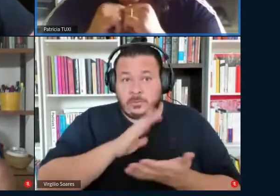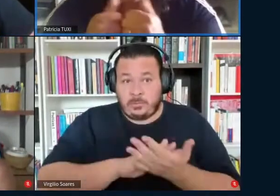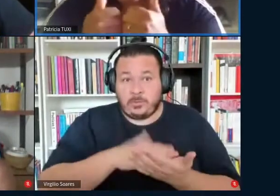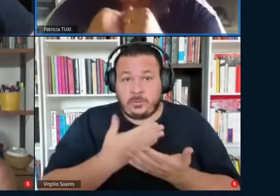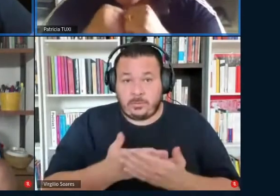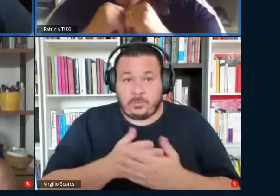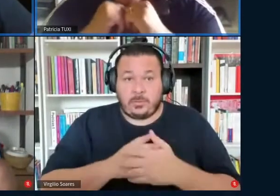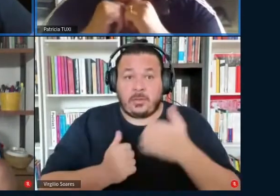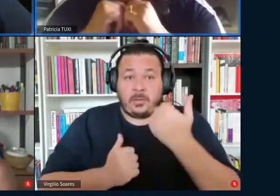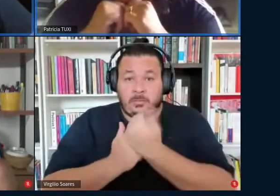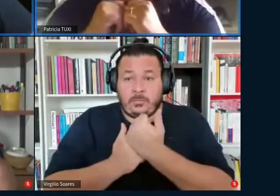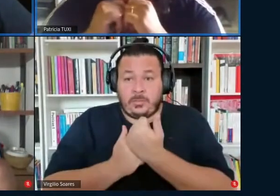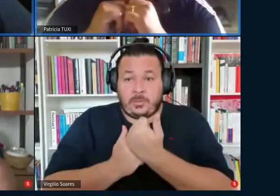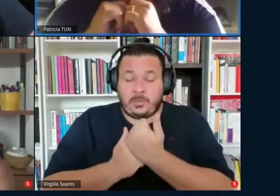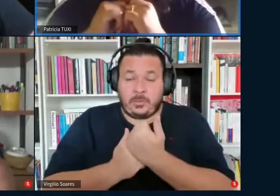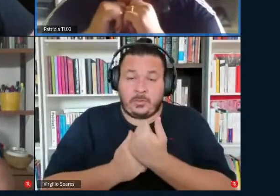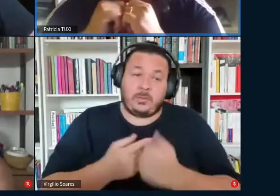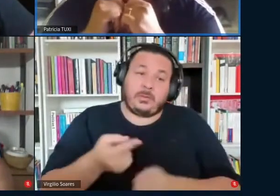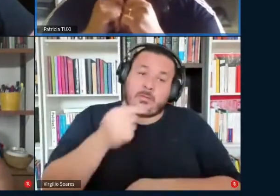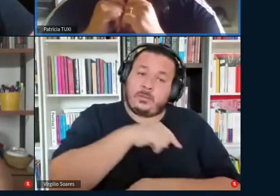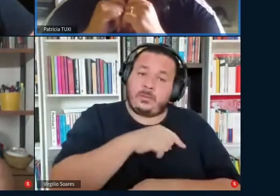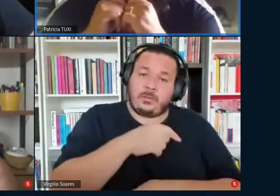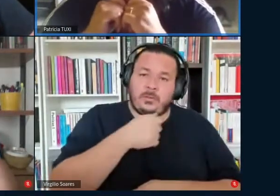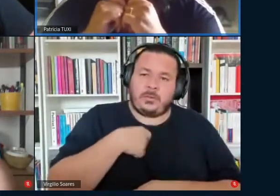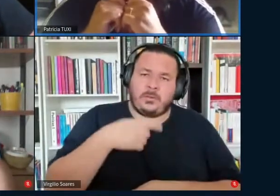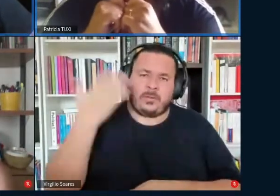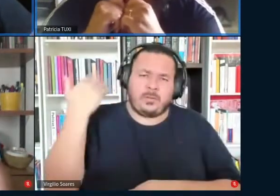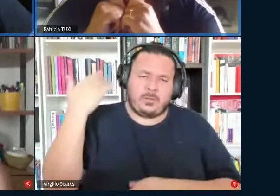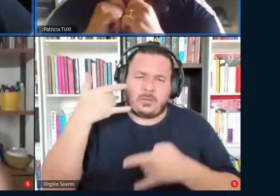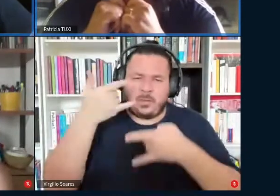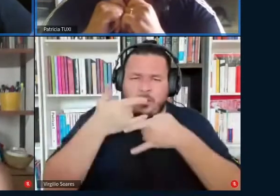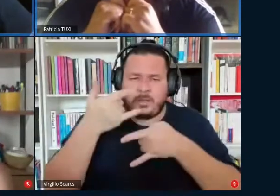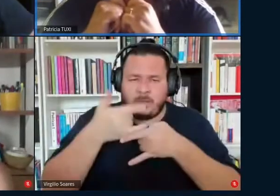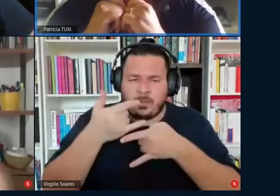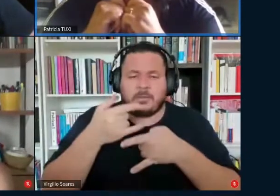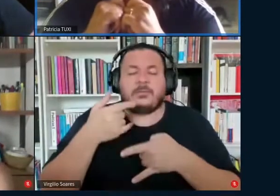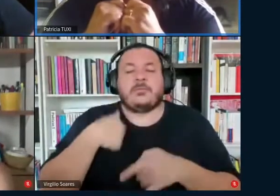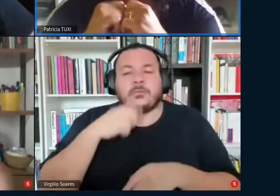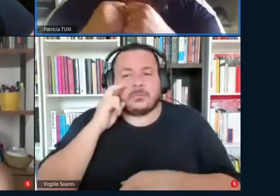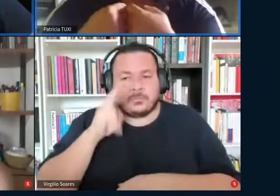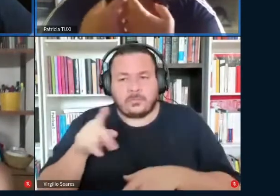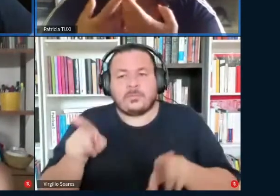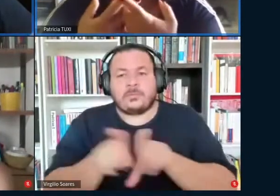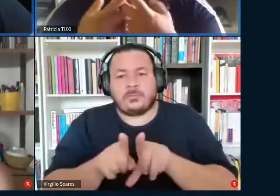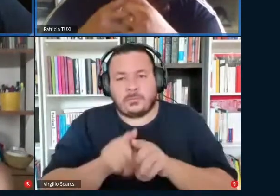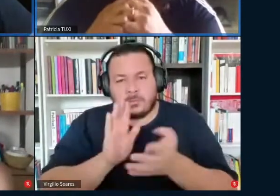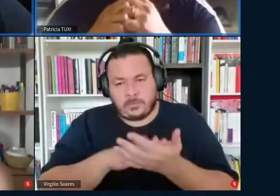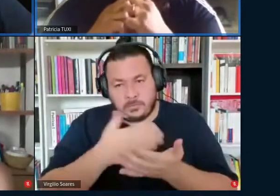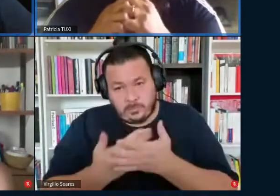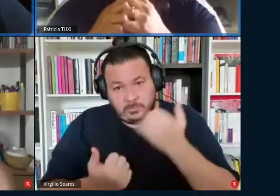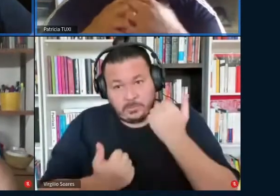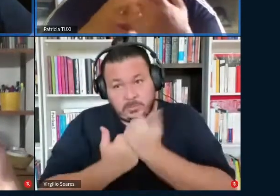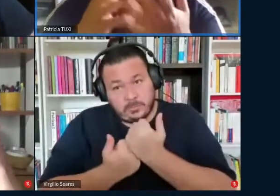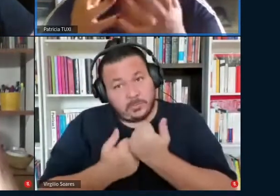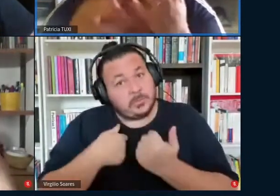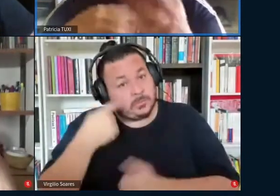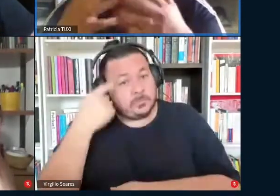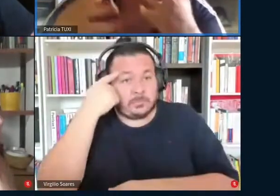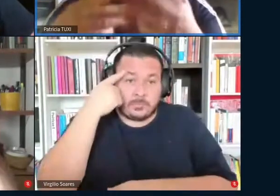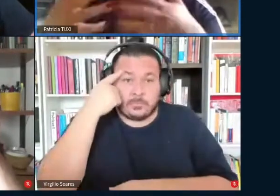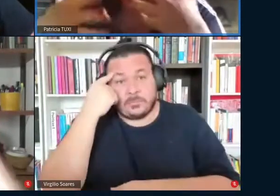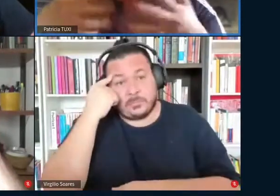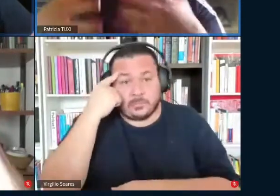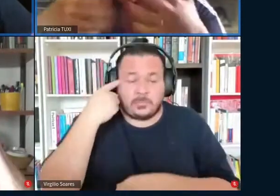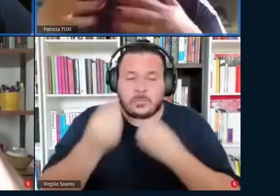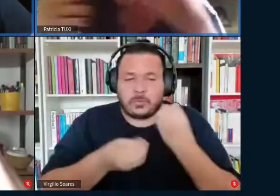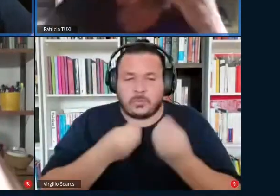apoio. E agora nas últimas lives que a gente assistiu, a gente também viu que tinha um intérprete de apoio. Então, de repente, repensar como é que